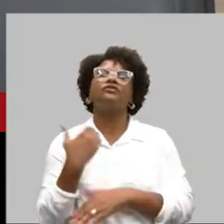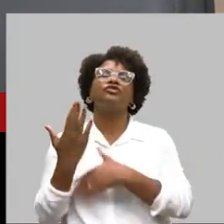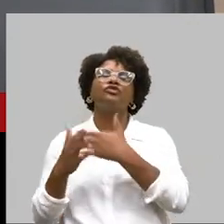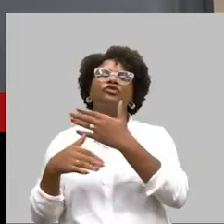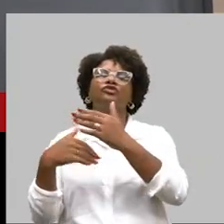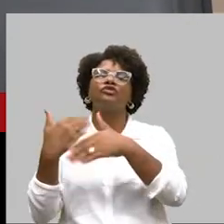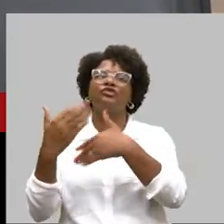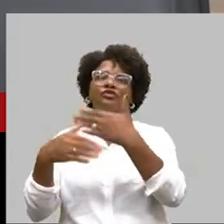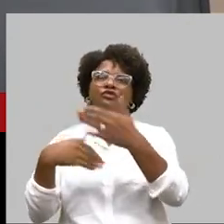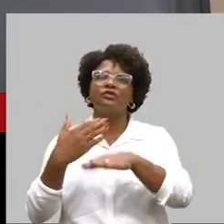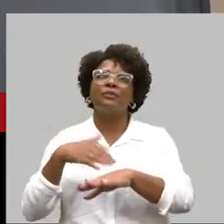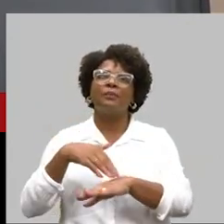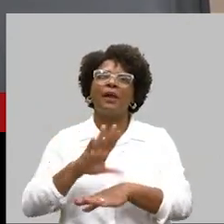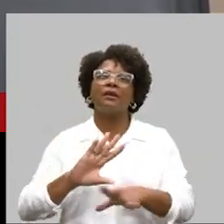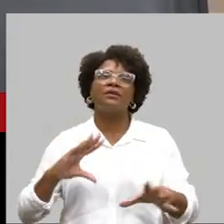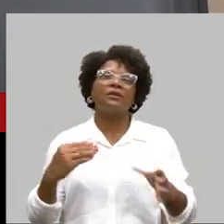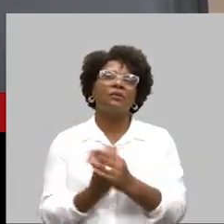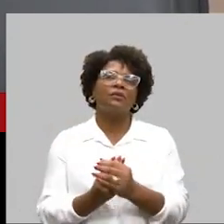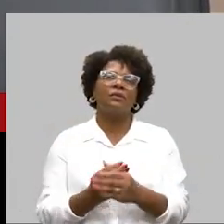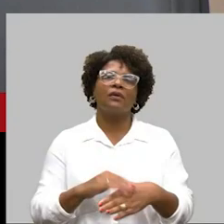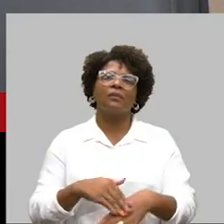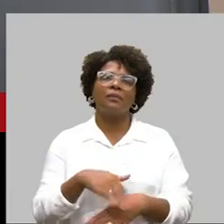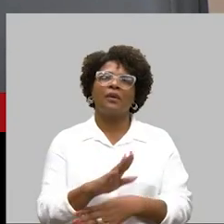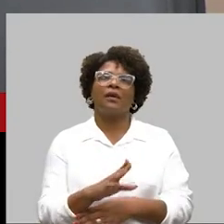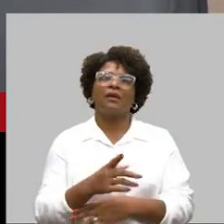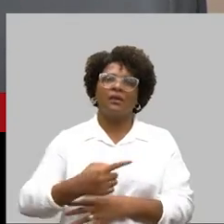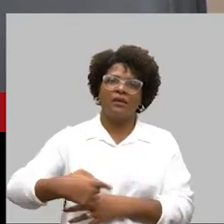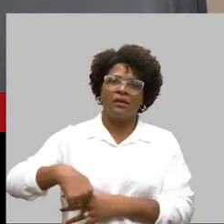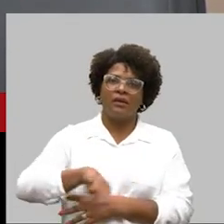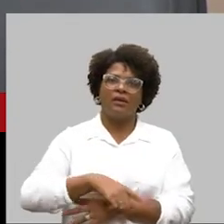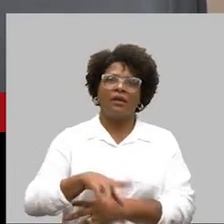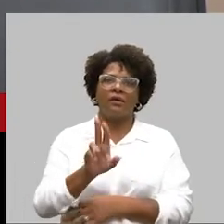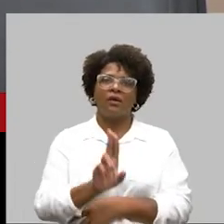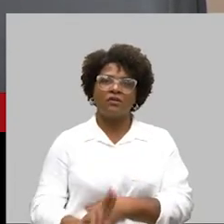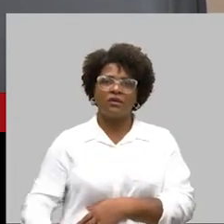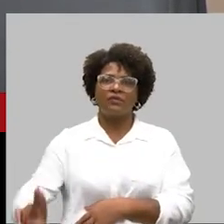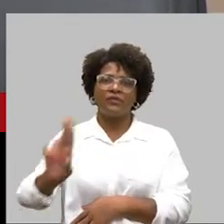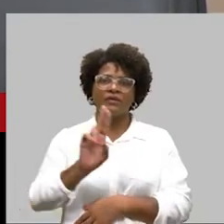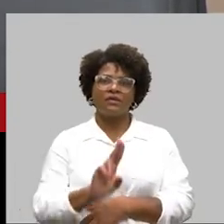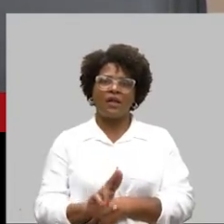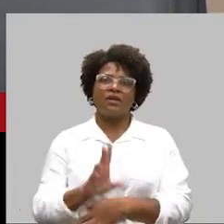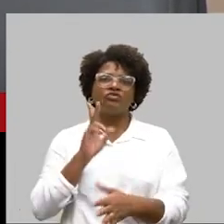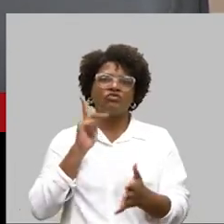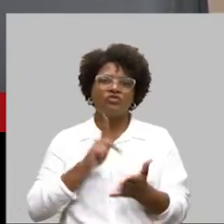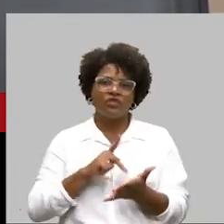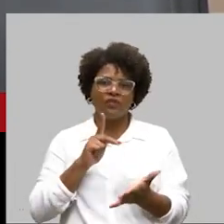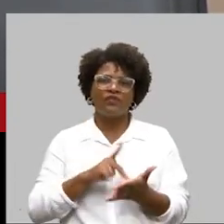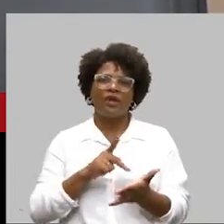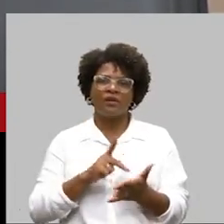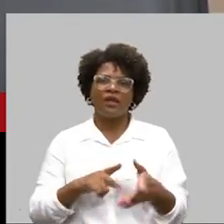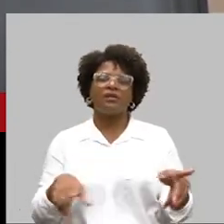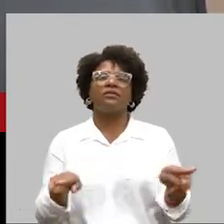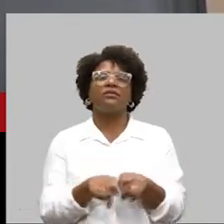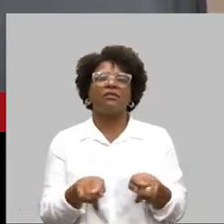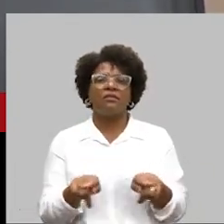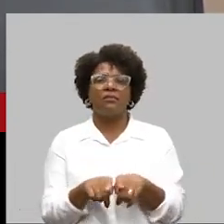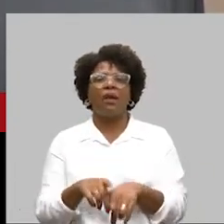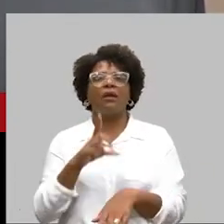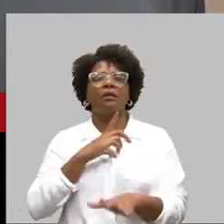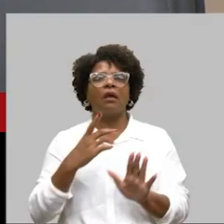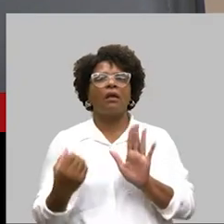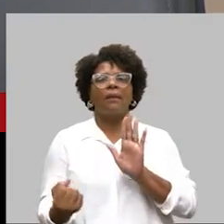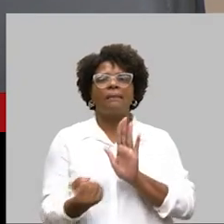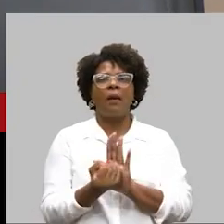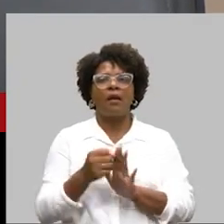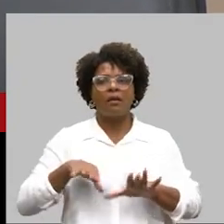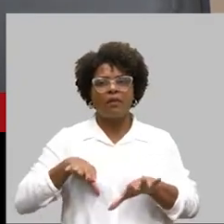mais de incluir mais e que as nossa universidade seja uma universidade também que tem a marca da